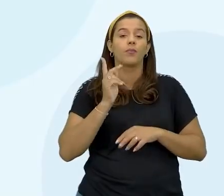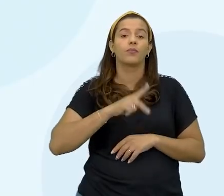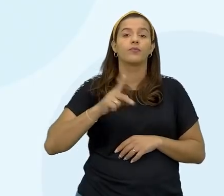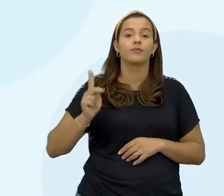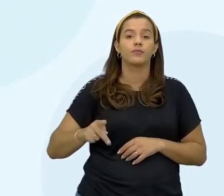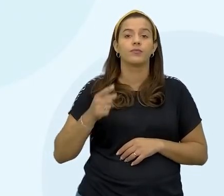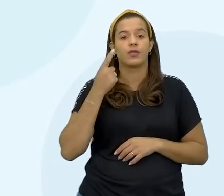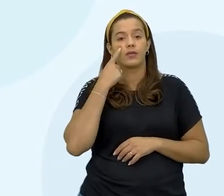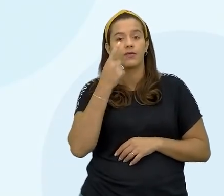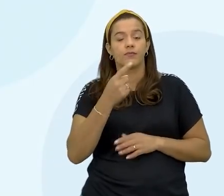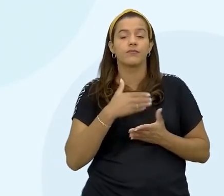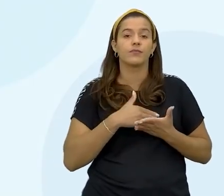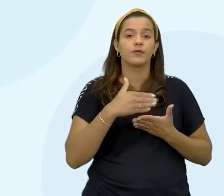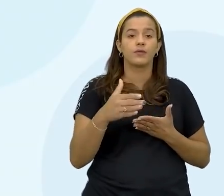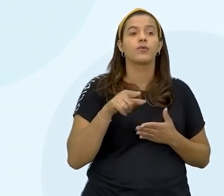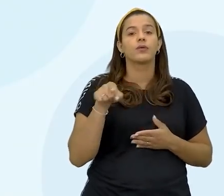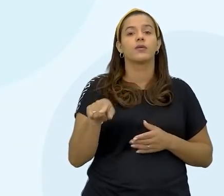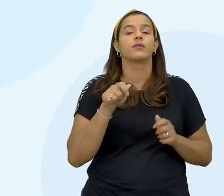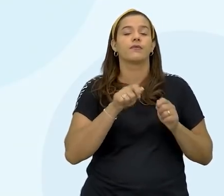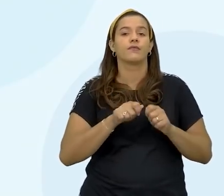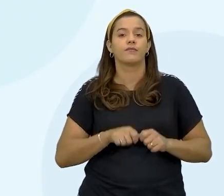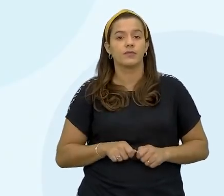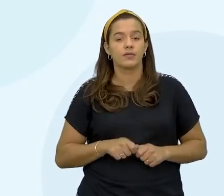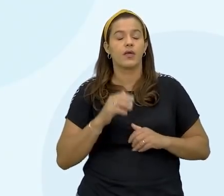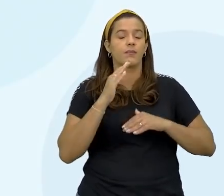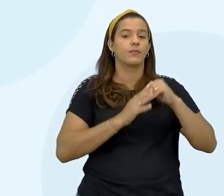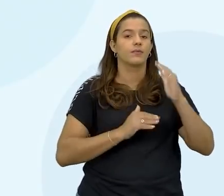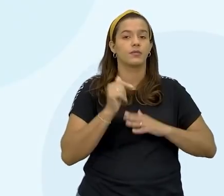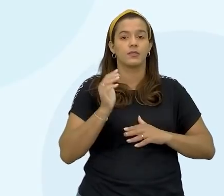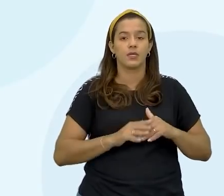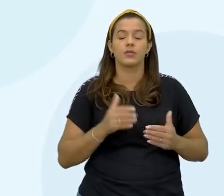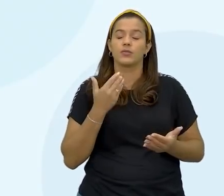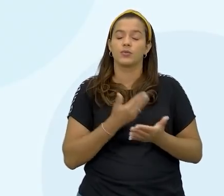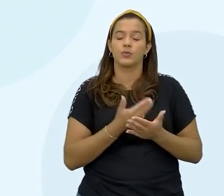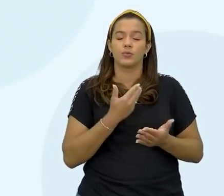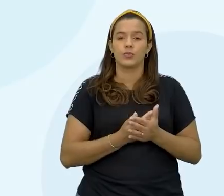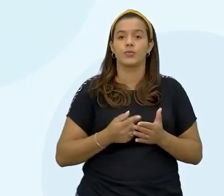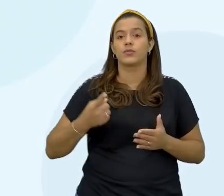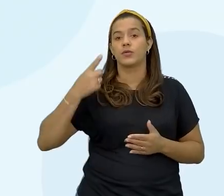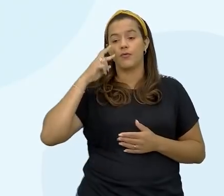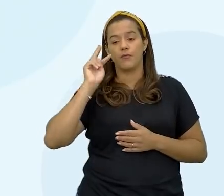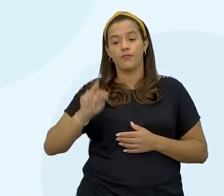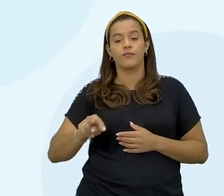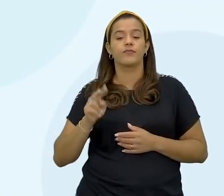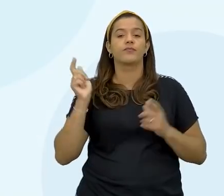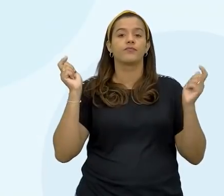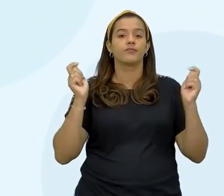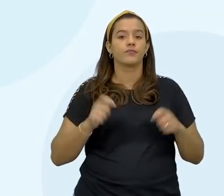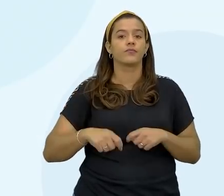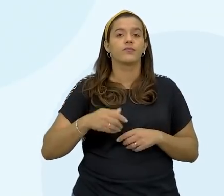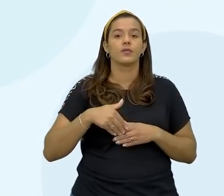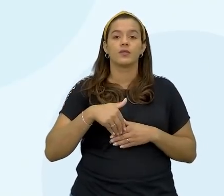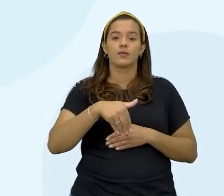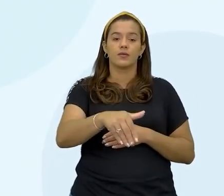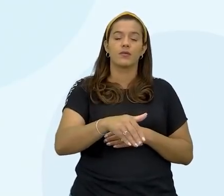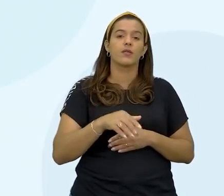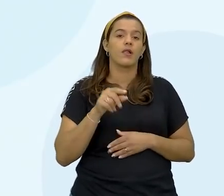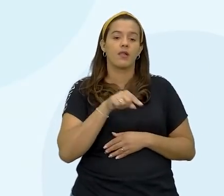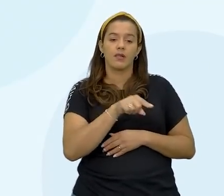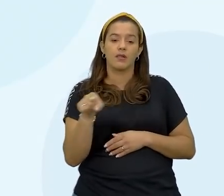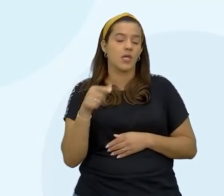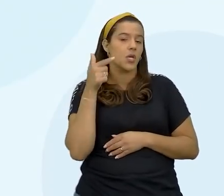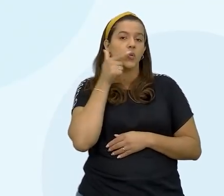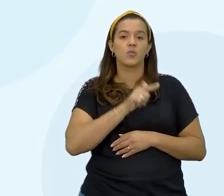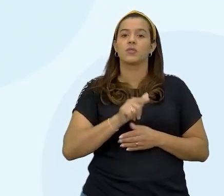fazer o que ele quer fazer, né? Retomar essa habilidade com os estudantes, ele viu que eles estão defasados em relação a isso, então ele não vai